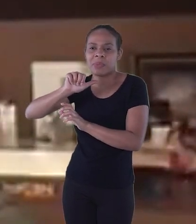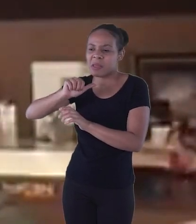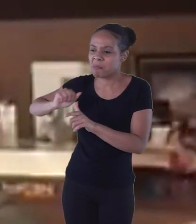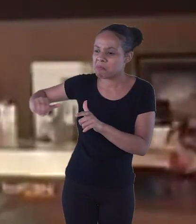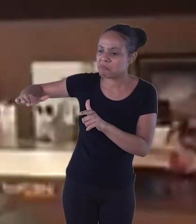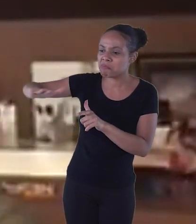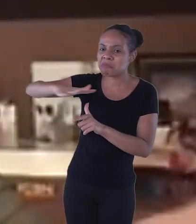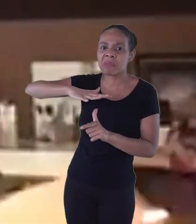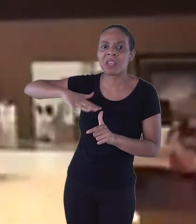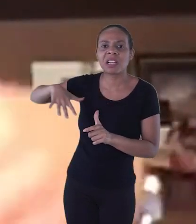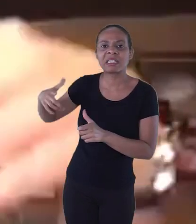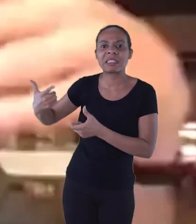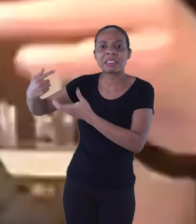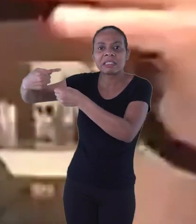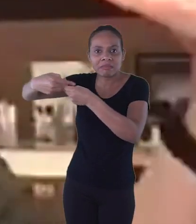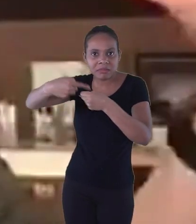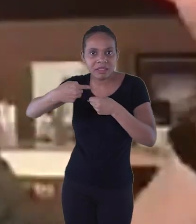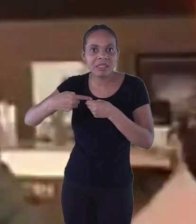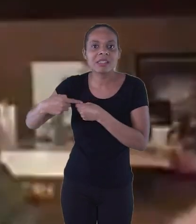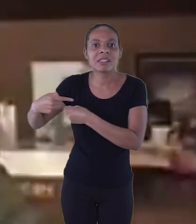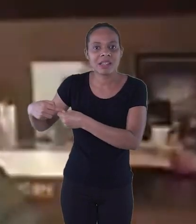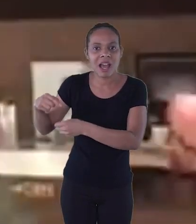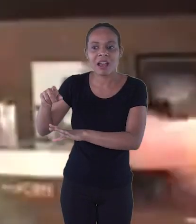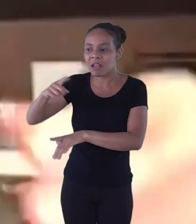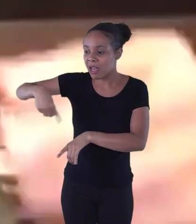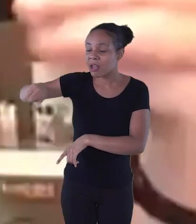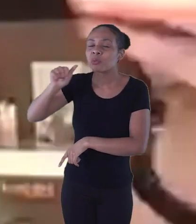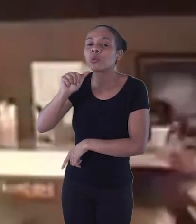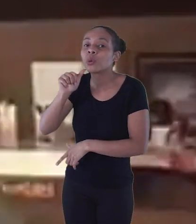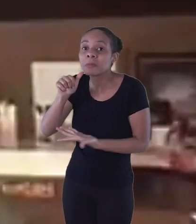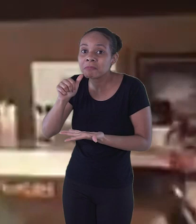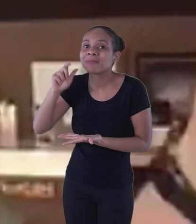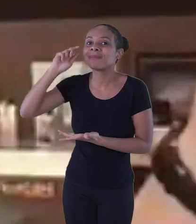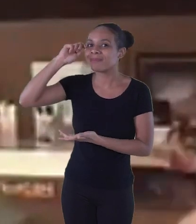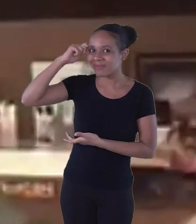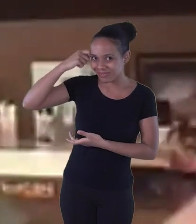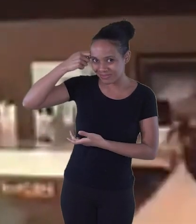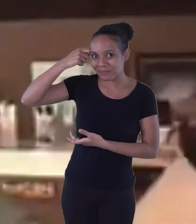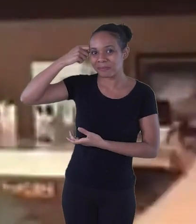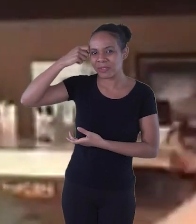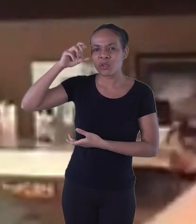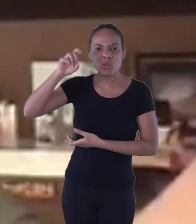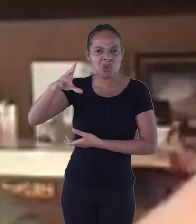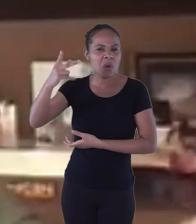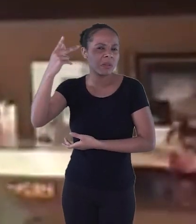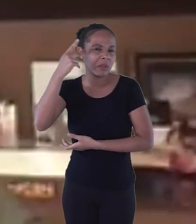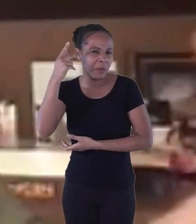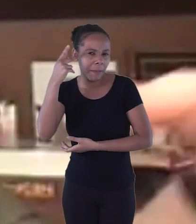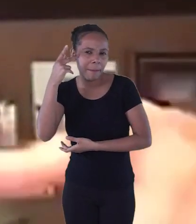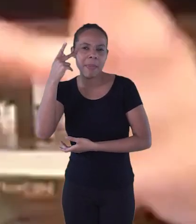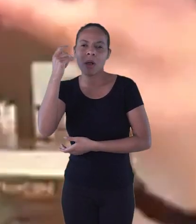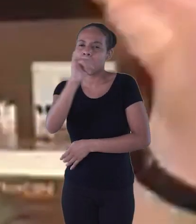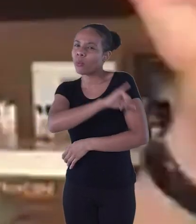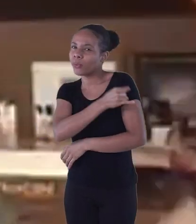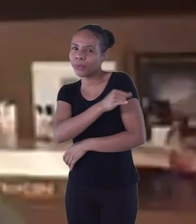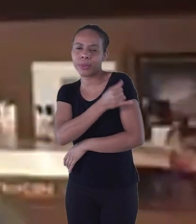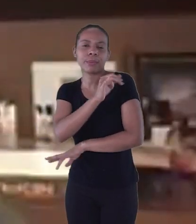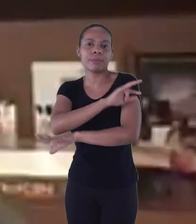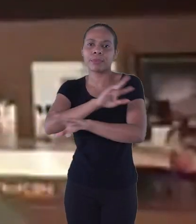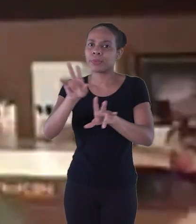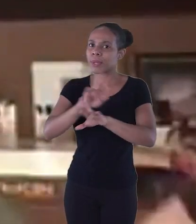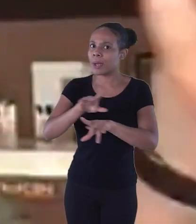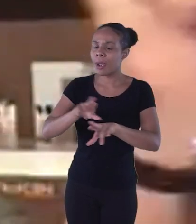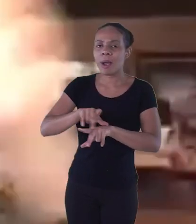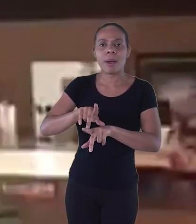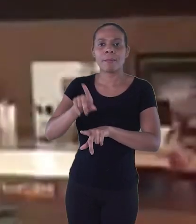negras, como diz sempre o Flávio, né? E eram não só São Paulo, Rio de Janeiro, Salvador, Recife, mas também São Luís